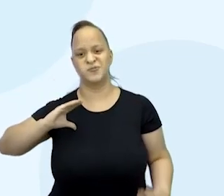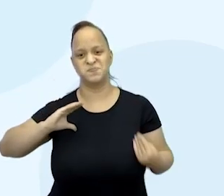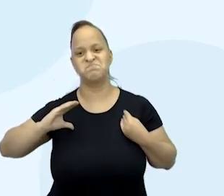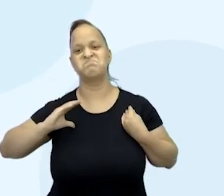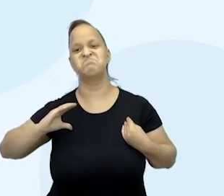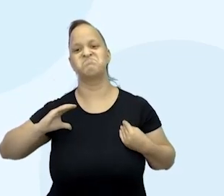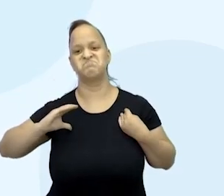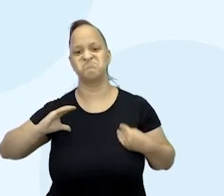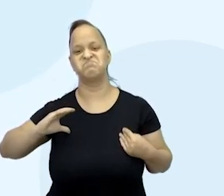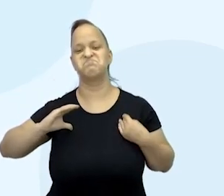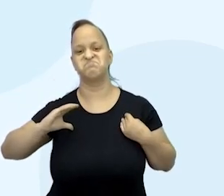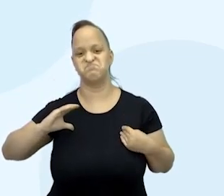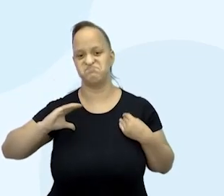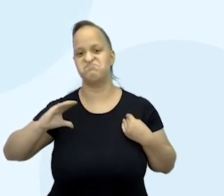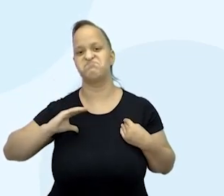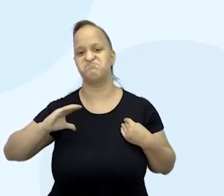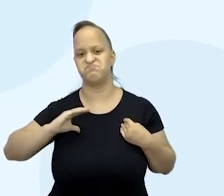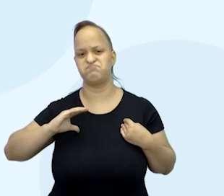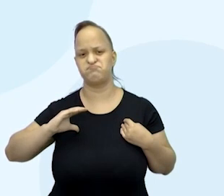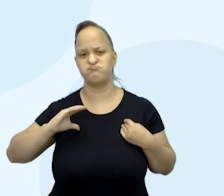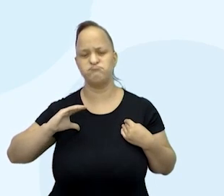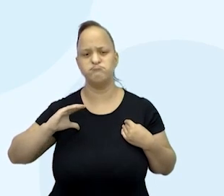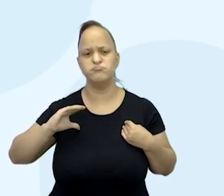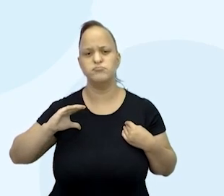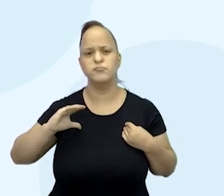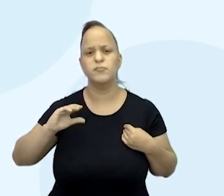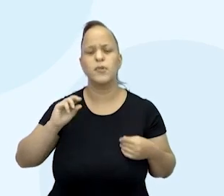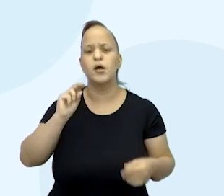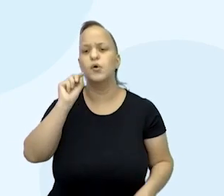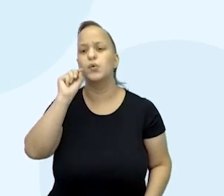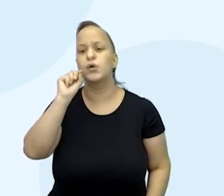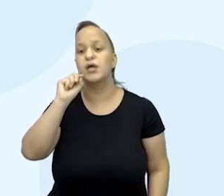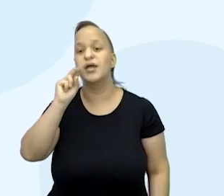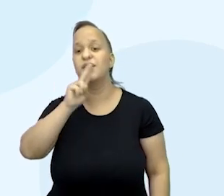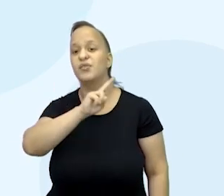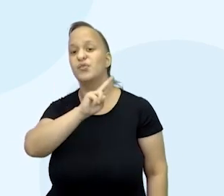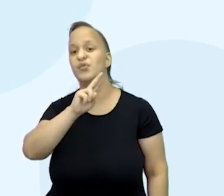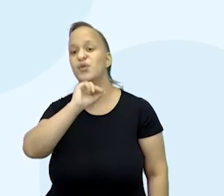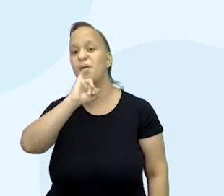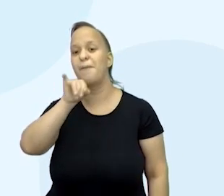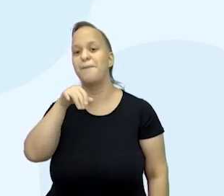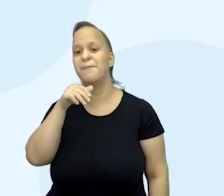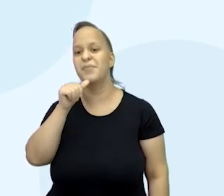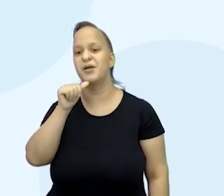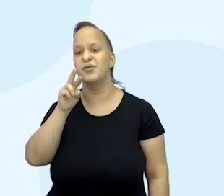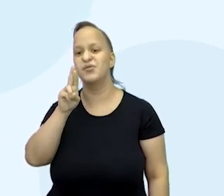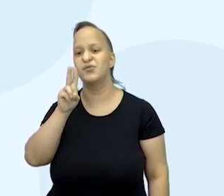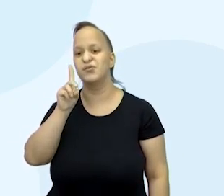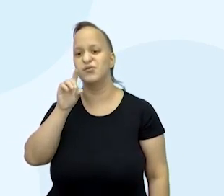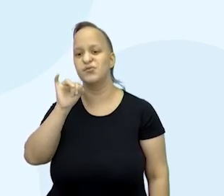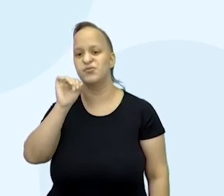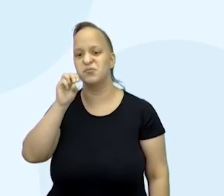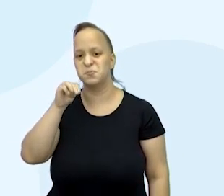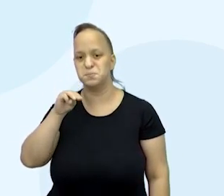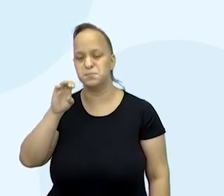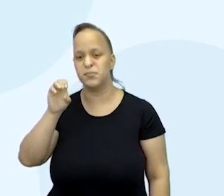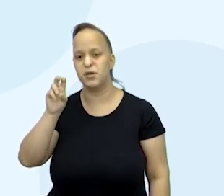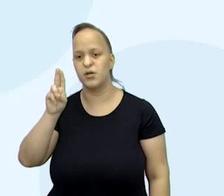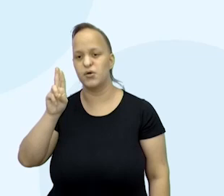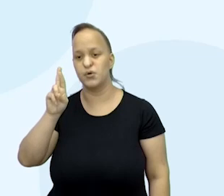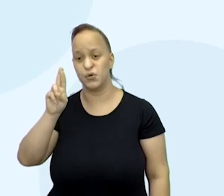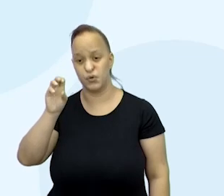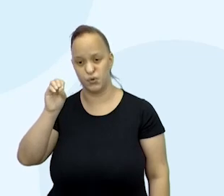e ali do lado tem o nome do bairro, que é o Jardim Europa. Olha que interessante, nós estamos falando de